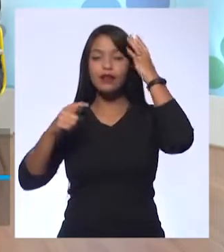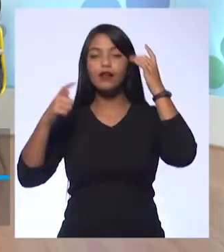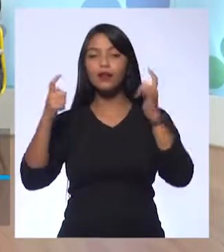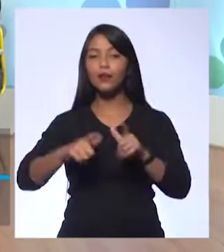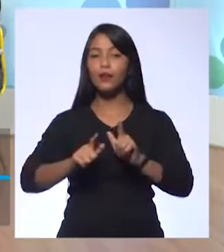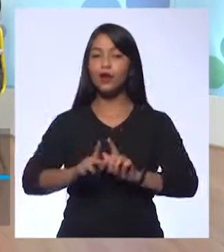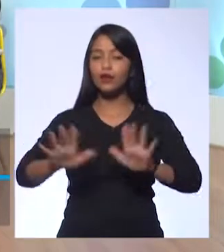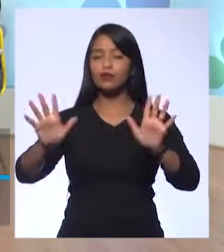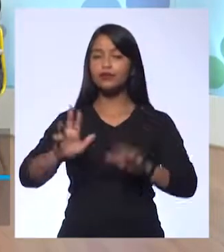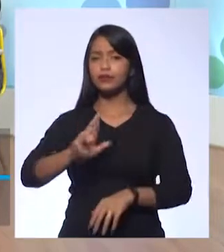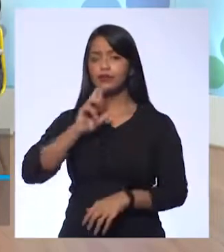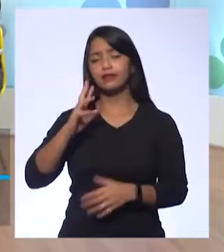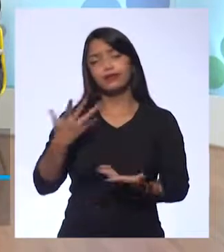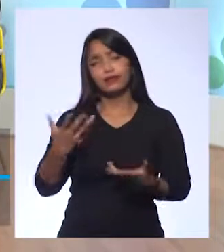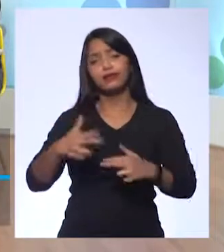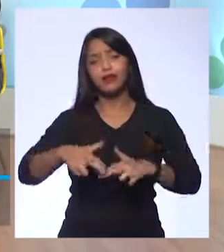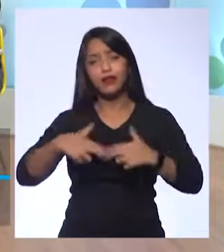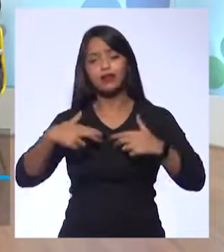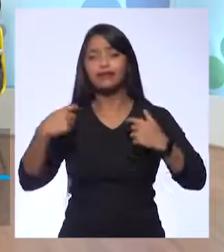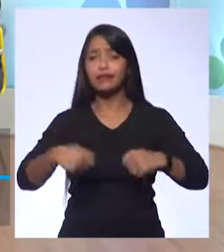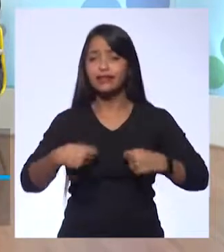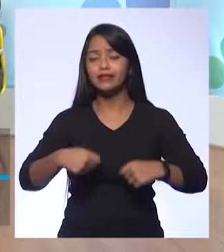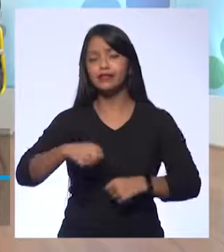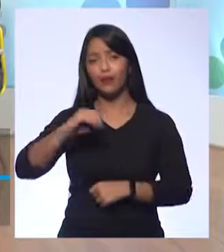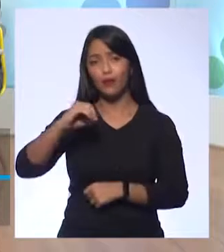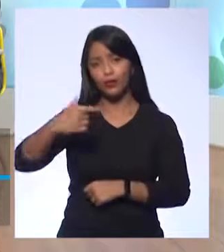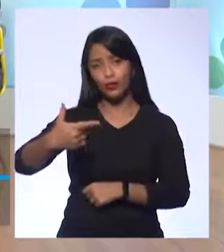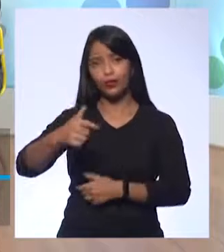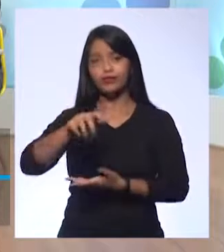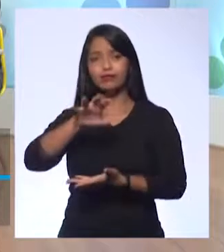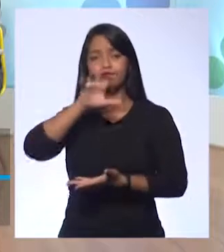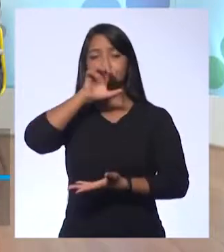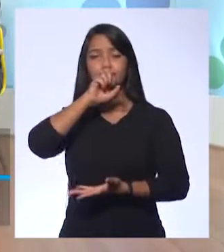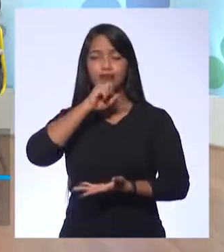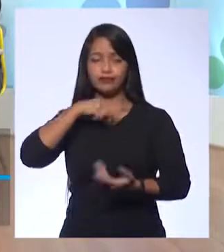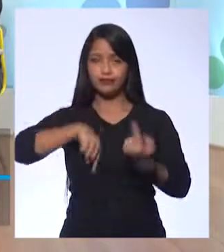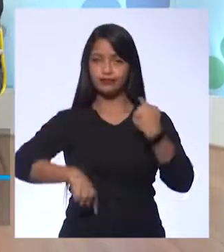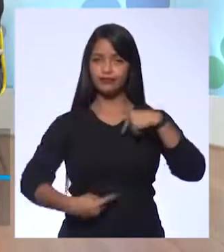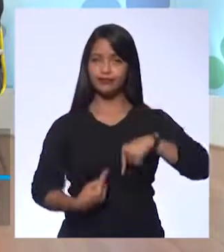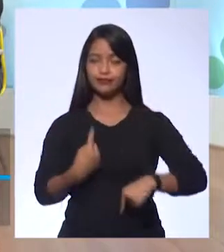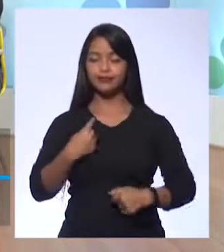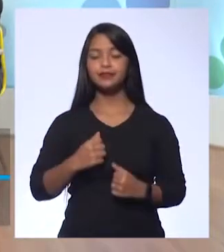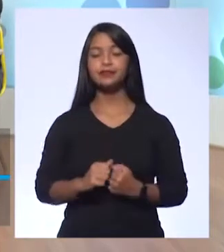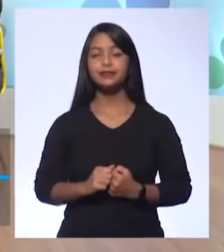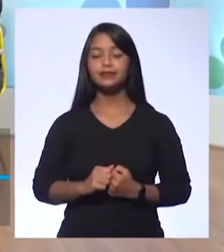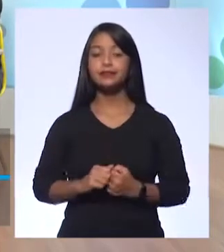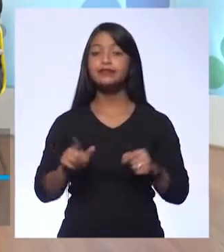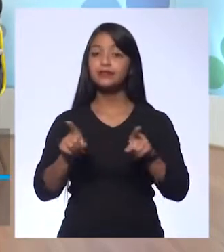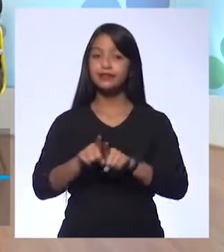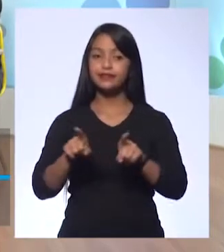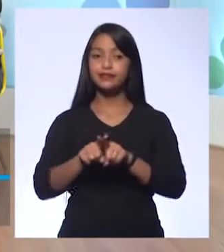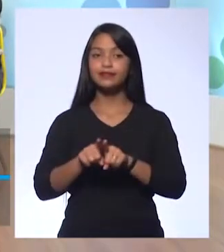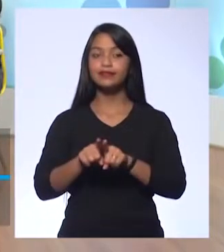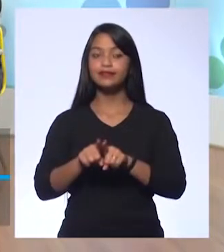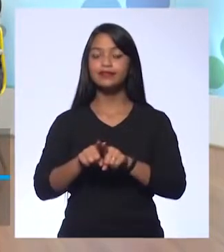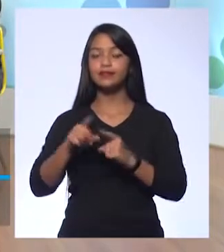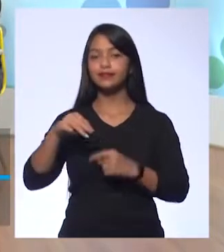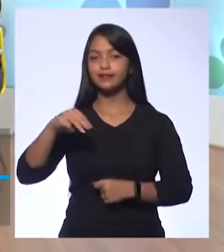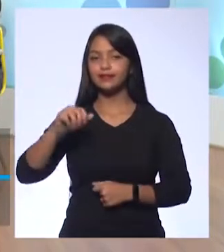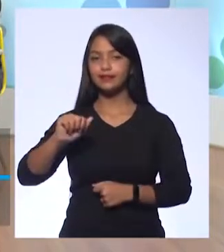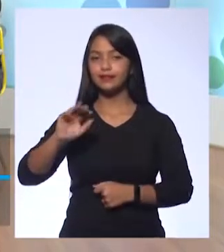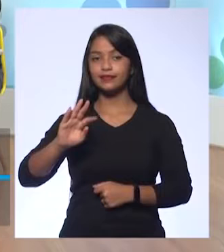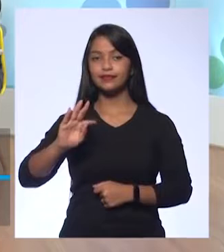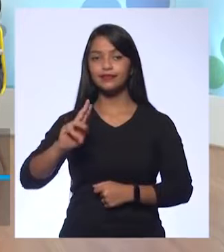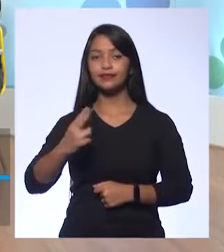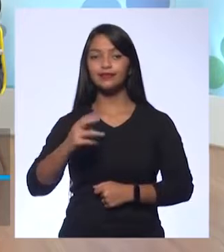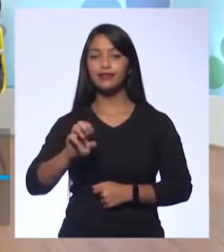precisamos de oxigênio, Ed. Tudo bem. Gente, Aí, atrelado ao oxigênio também tem a participação do Matheus, do